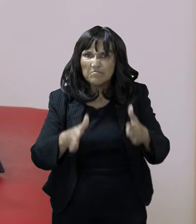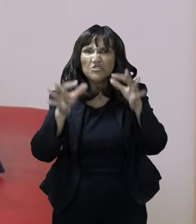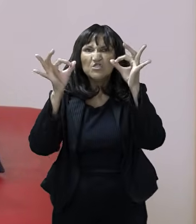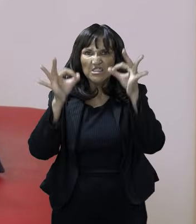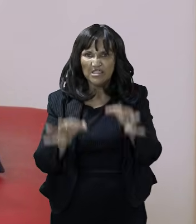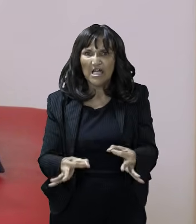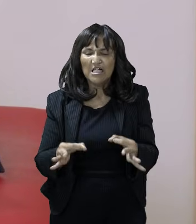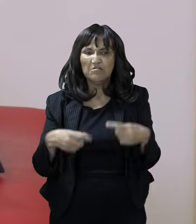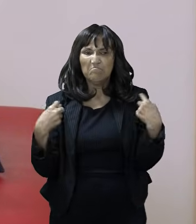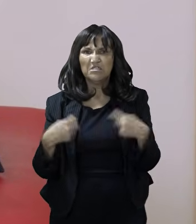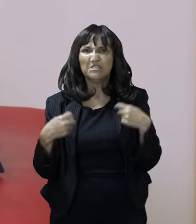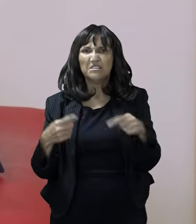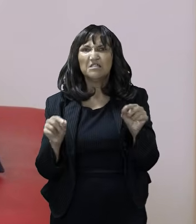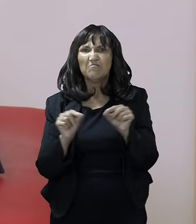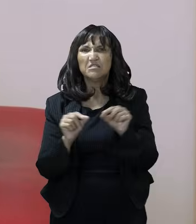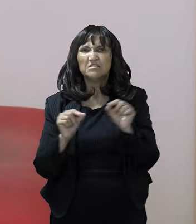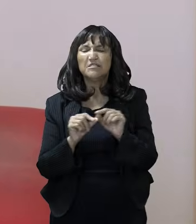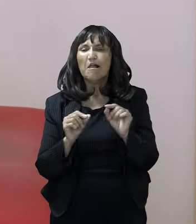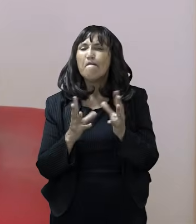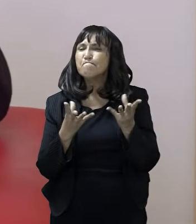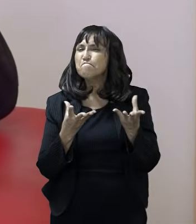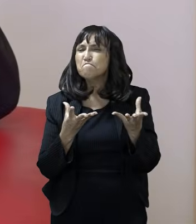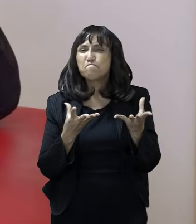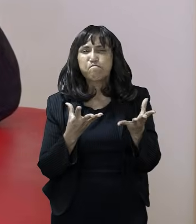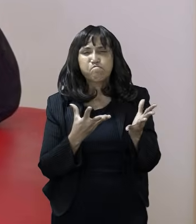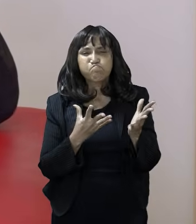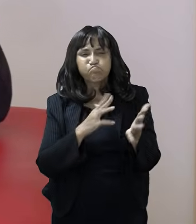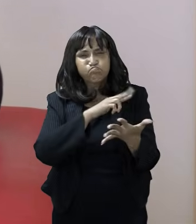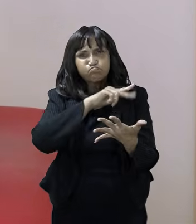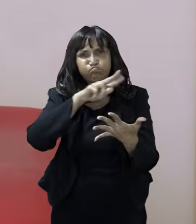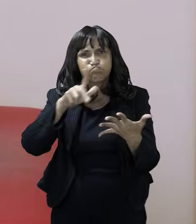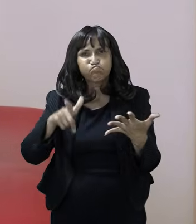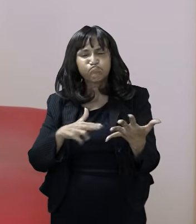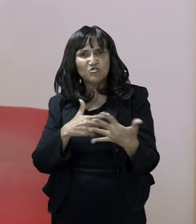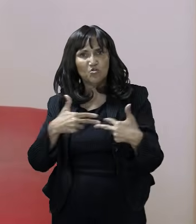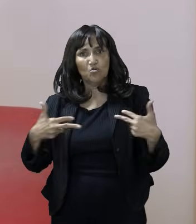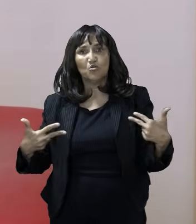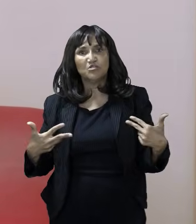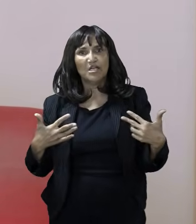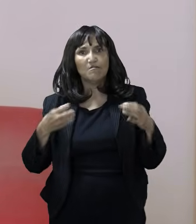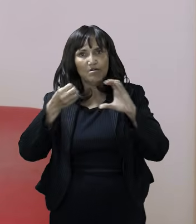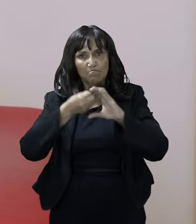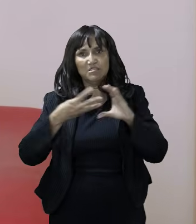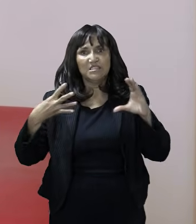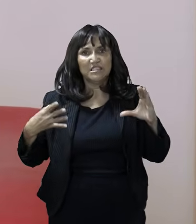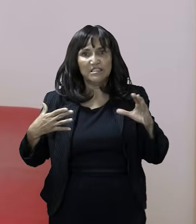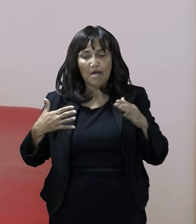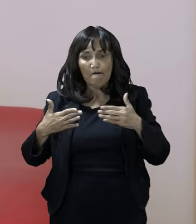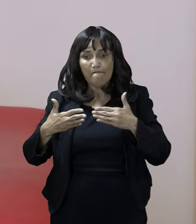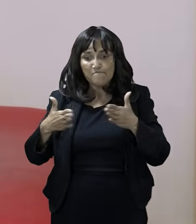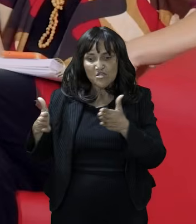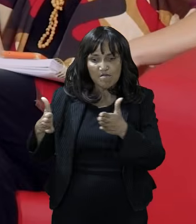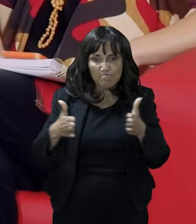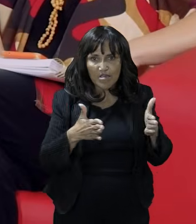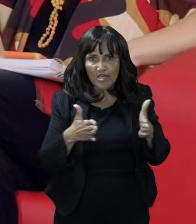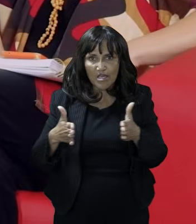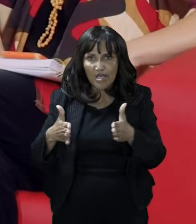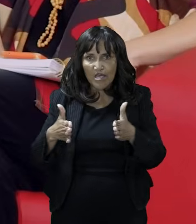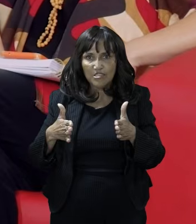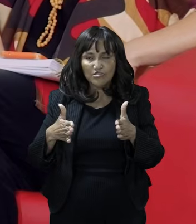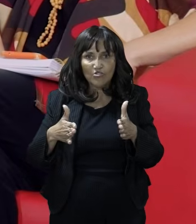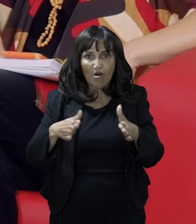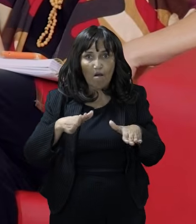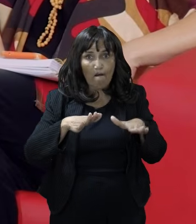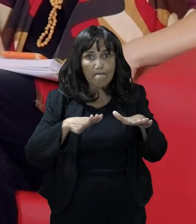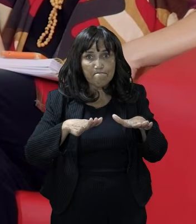coisa para nós fazermos ainda, e, ao mesmo tempo, o PT tem que ter uma perspectiva também de médio e longo prazo. Porque o governo passa,